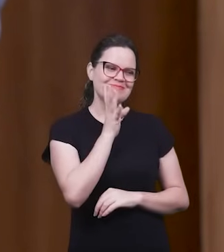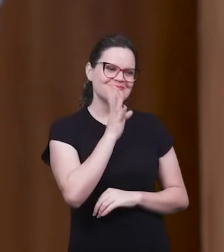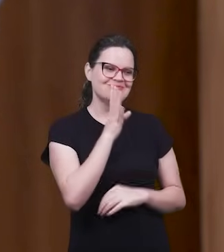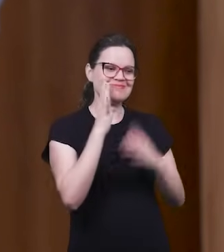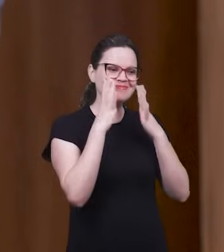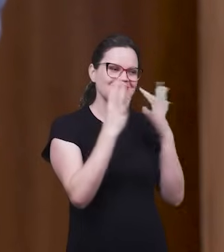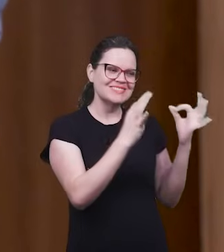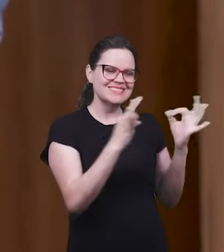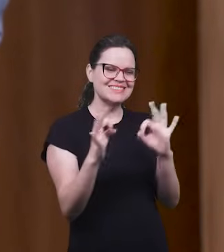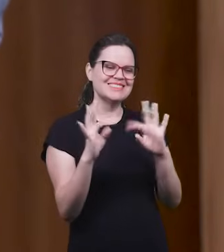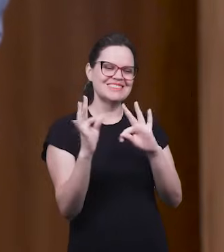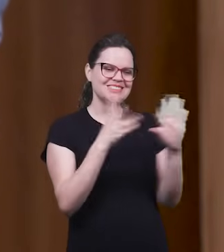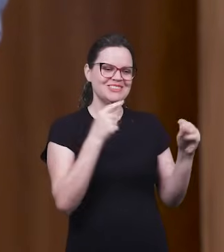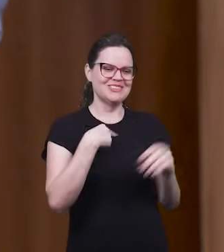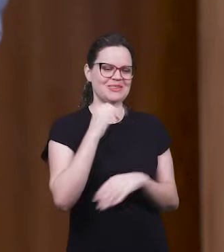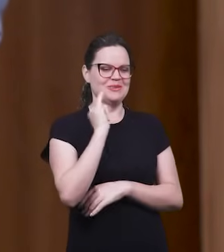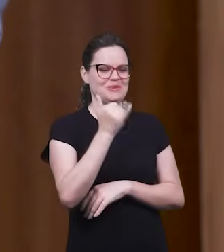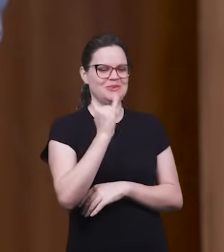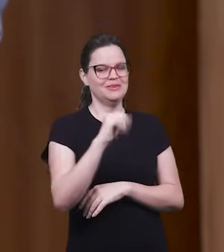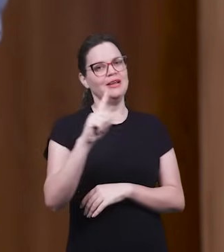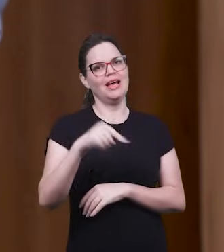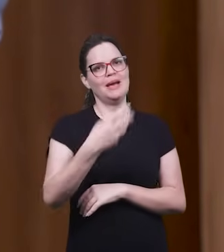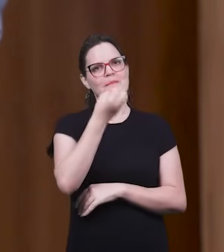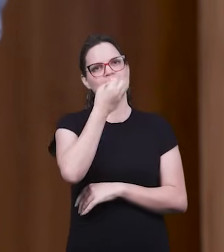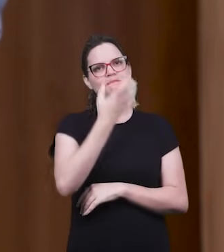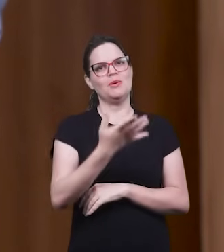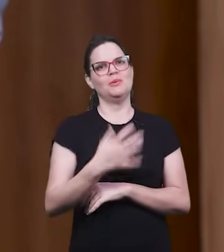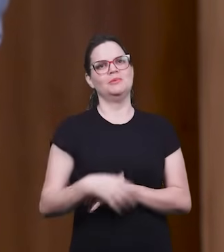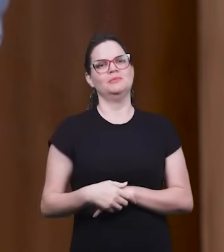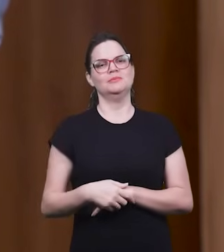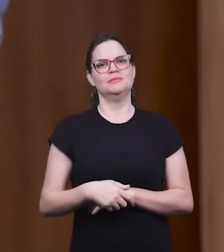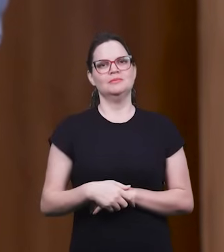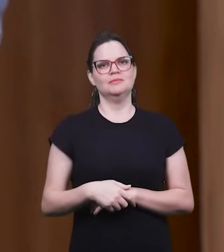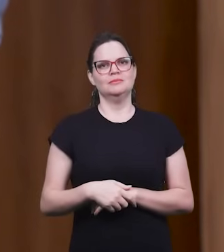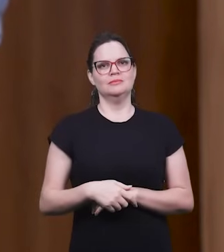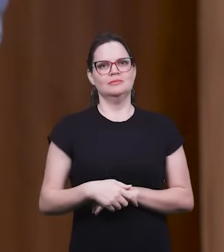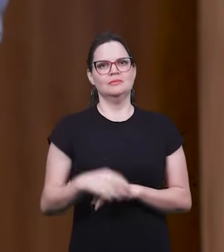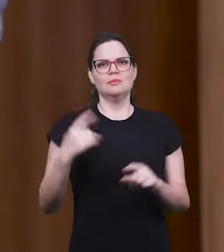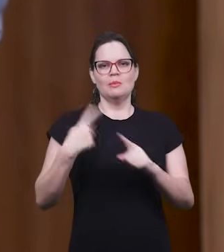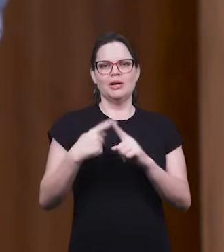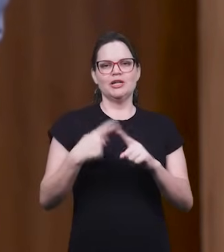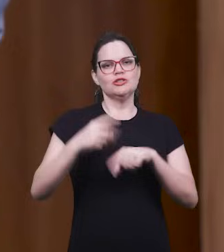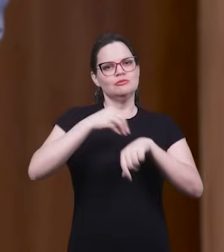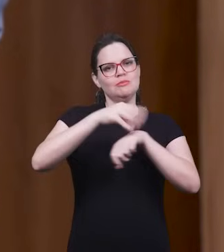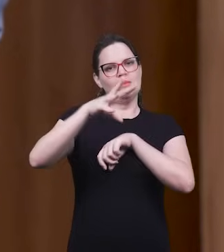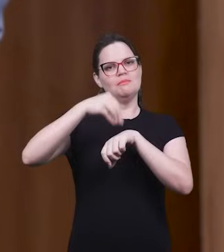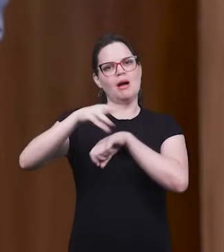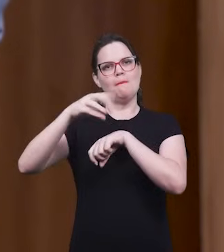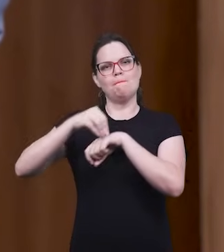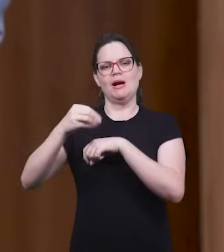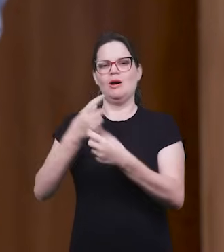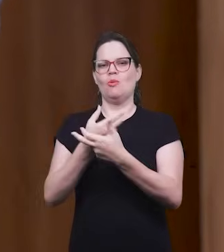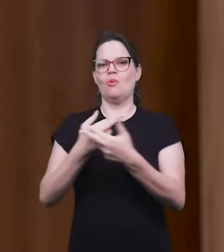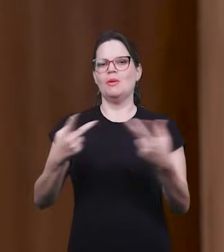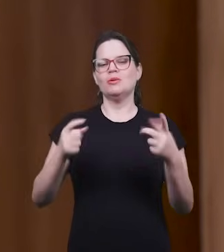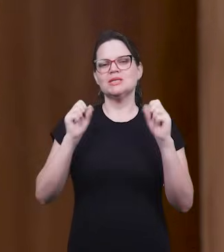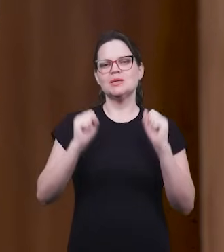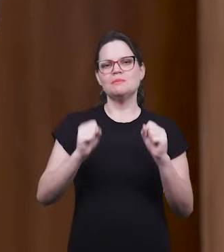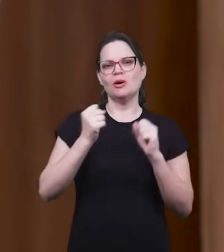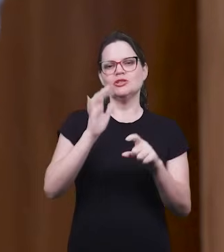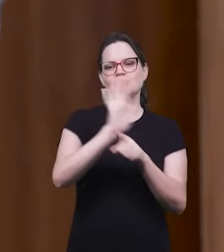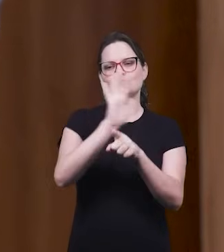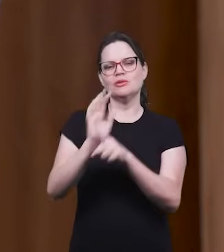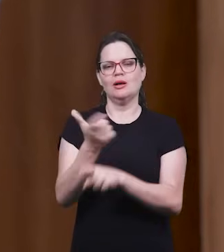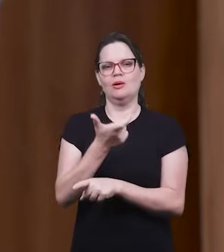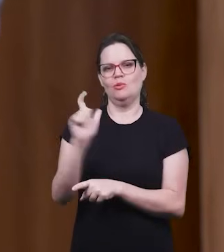né? Isso é bom, porque a gente deixa alguma coisa que pode tirar dúvidas,